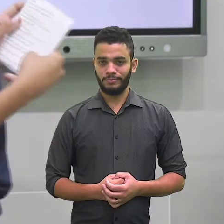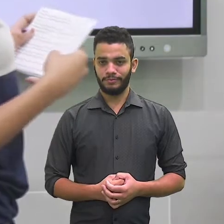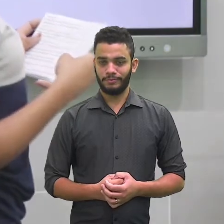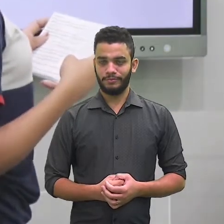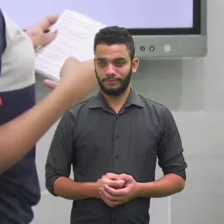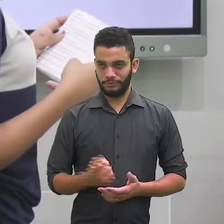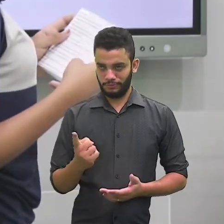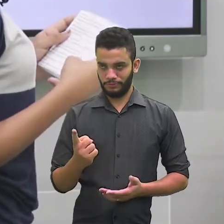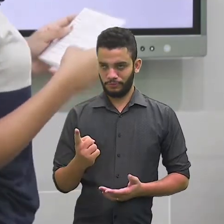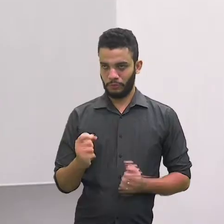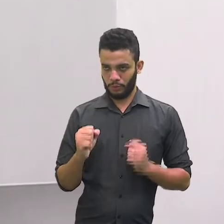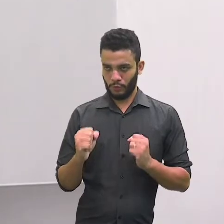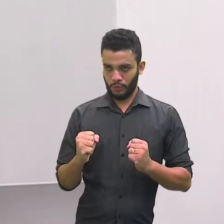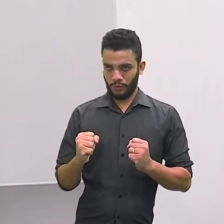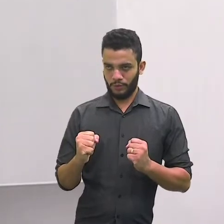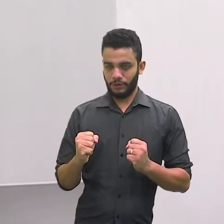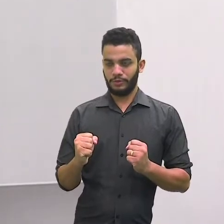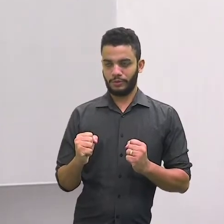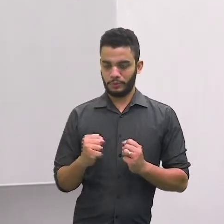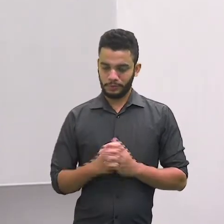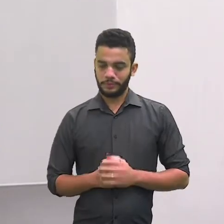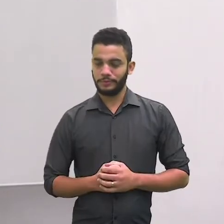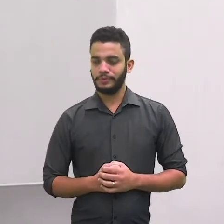Tá pronta?